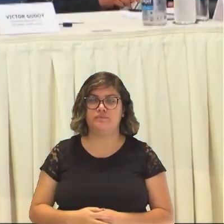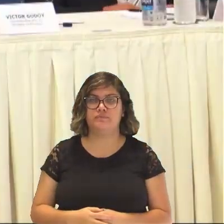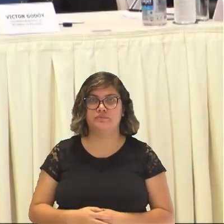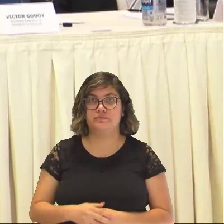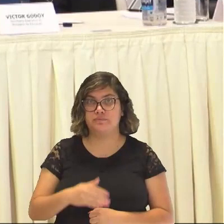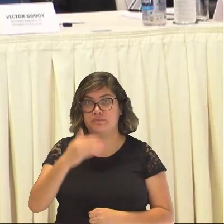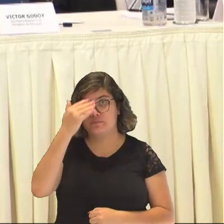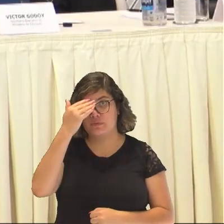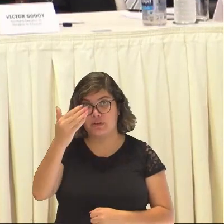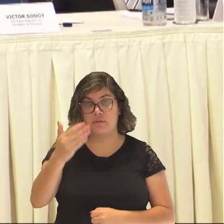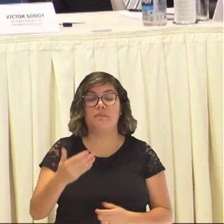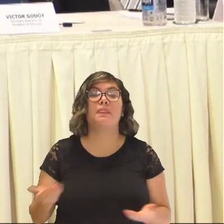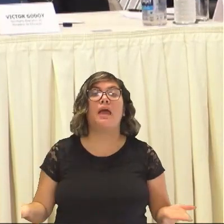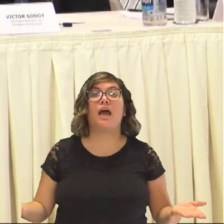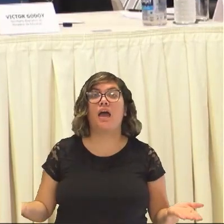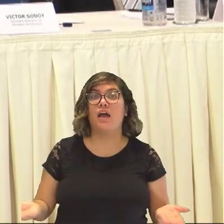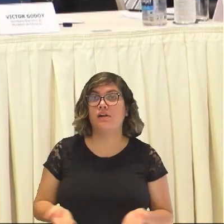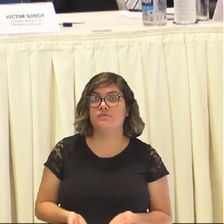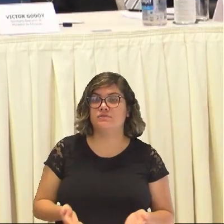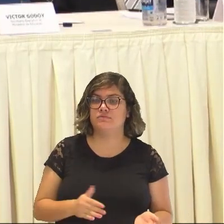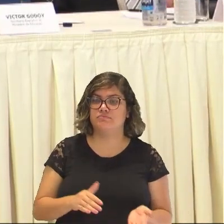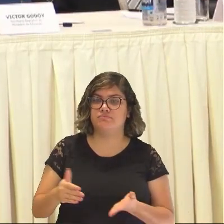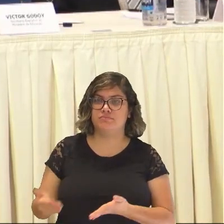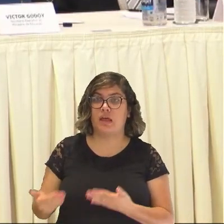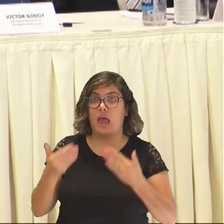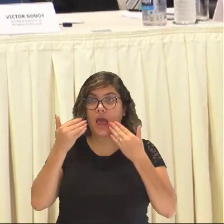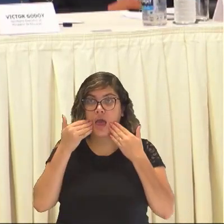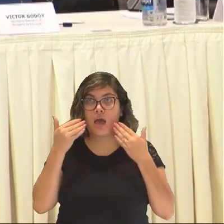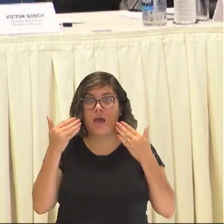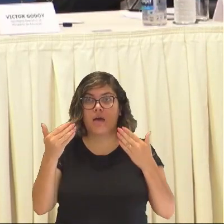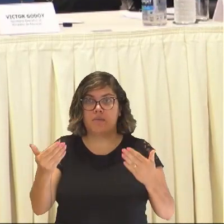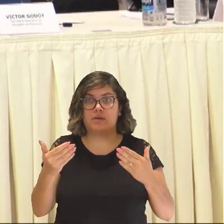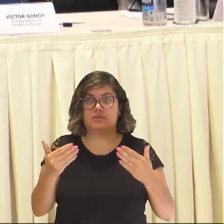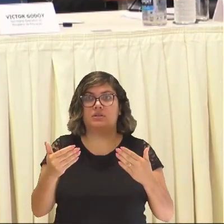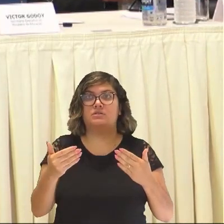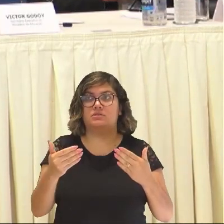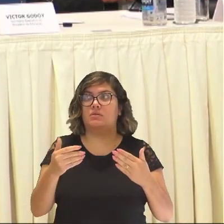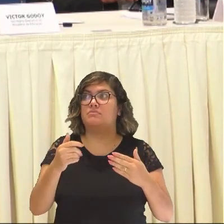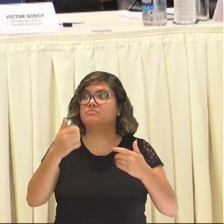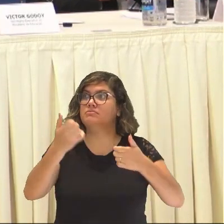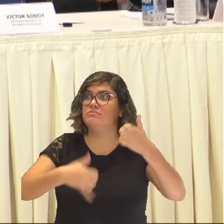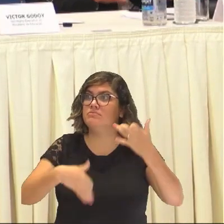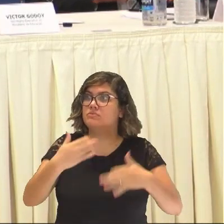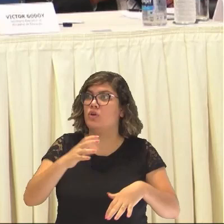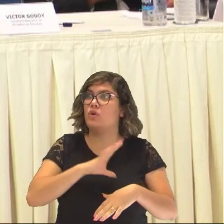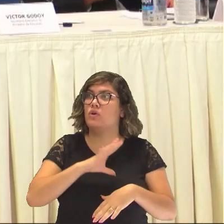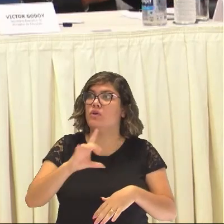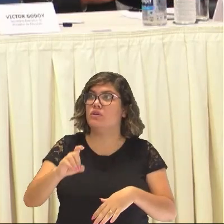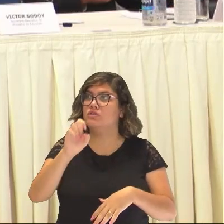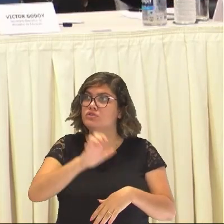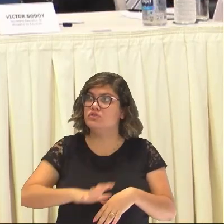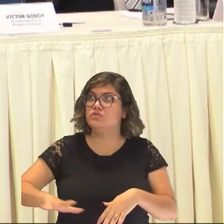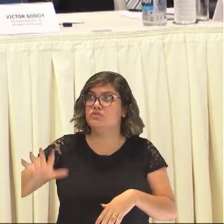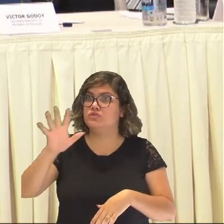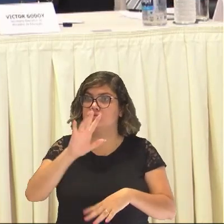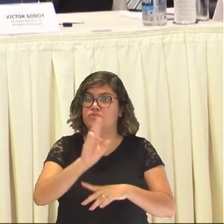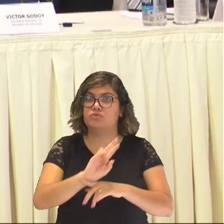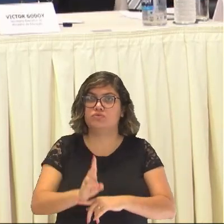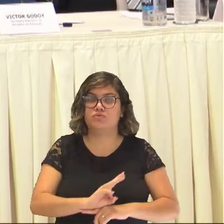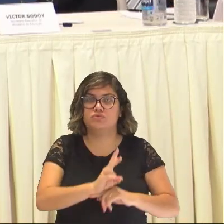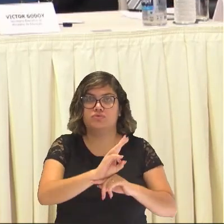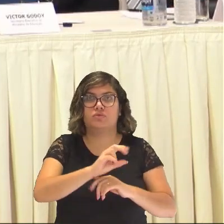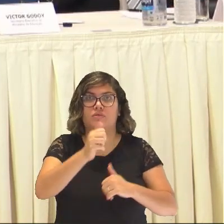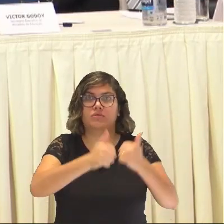Senhoras e senhores, agora a apresentação conduzida pelo Coordenador-Geral de Monitoramento e